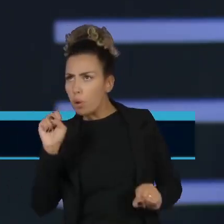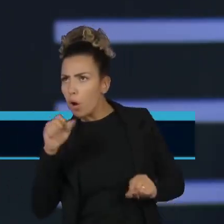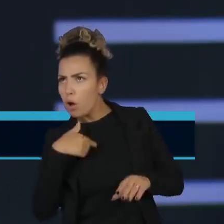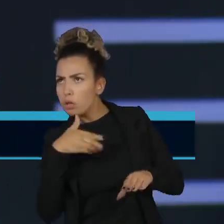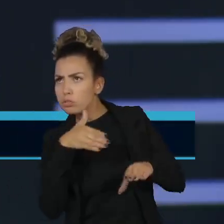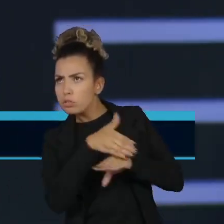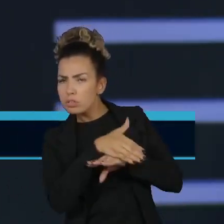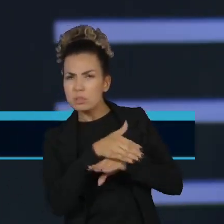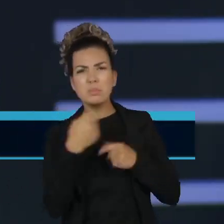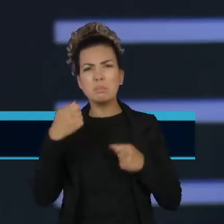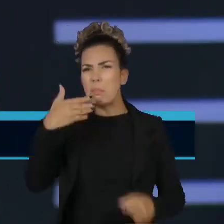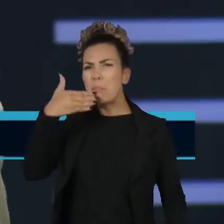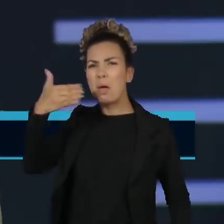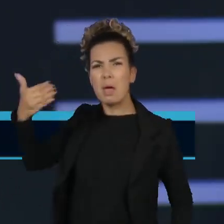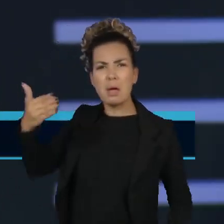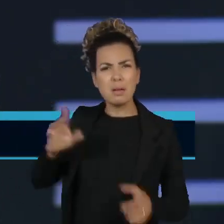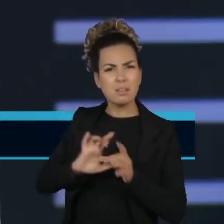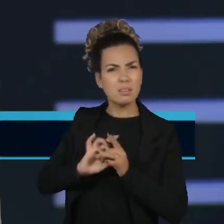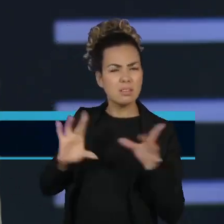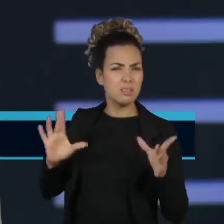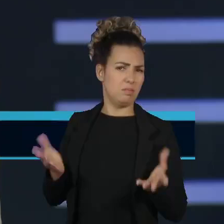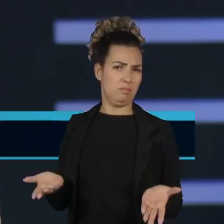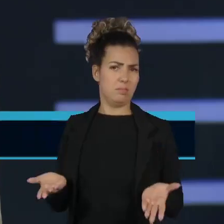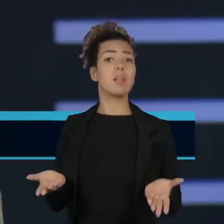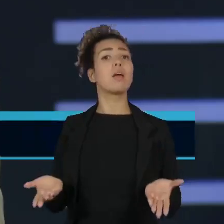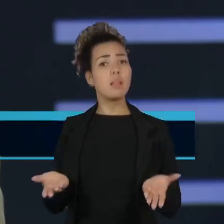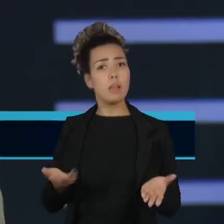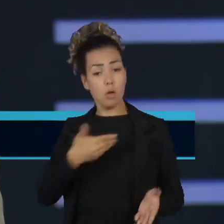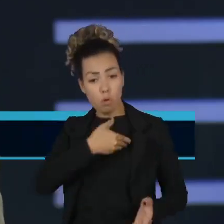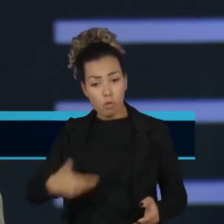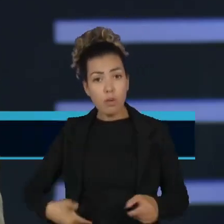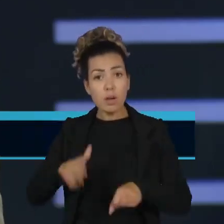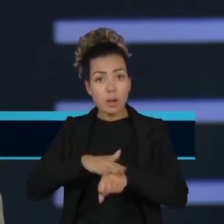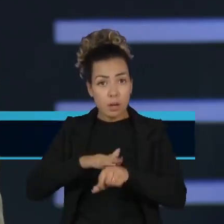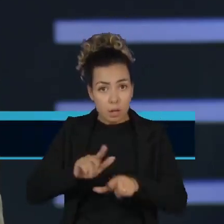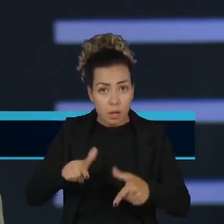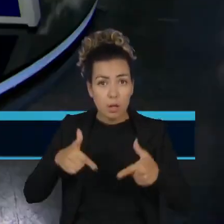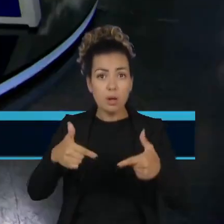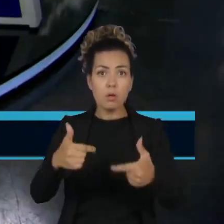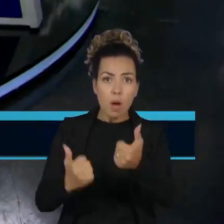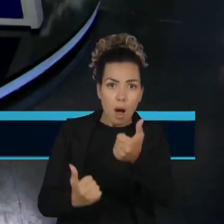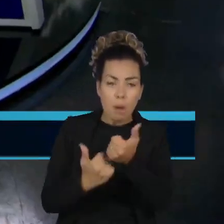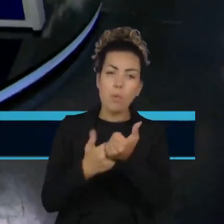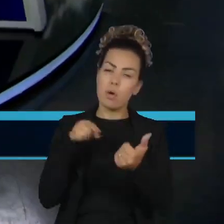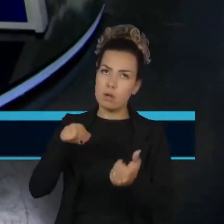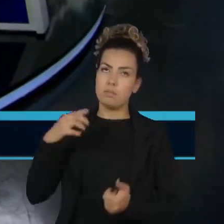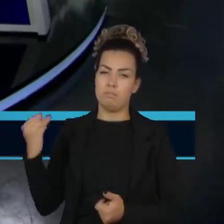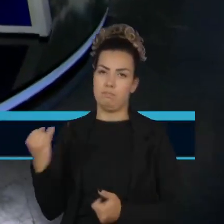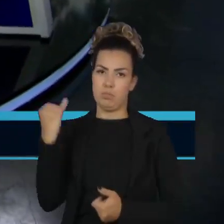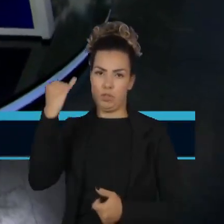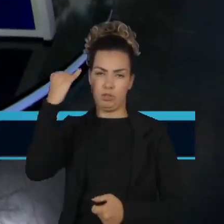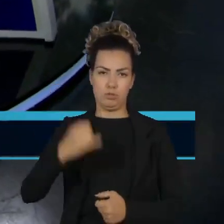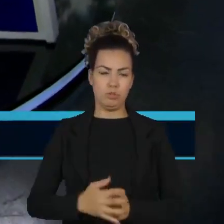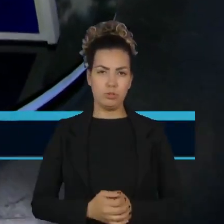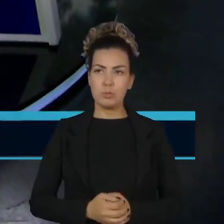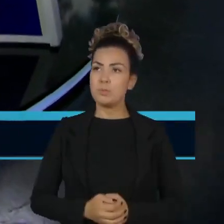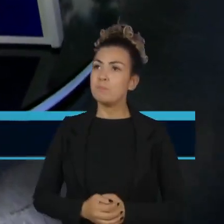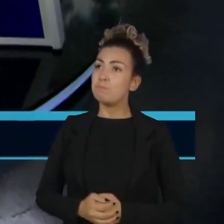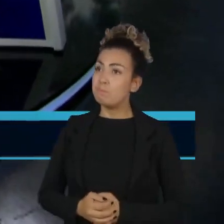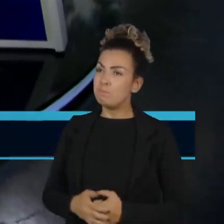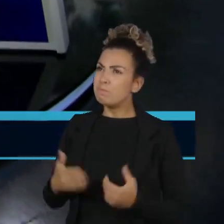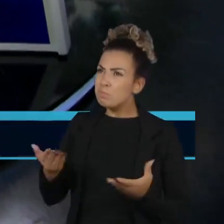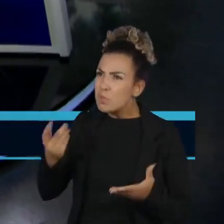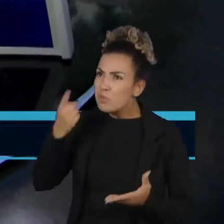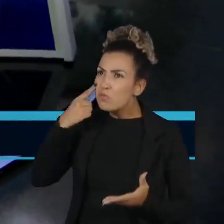você conseguir segurança pública que garanta o exercício do voto é importante. Agora, Vera, depois de todos esses episódios